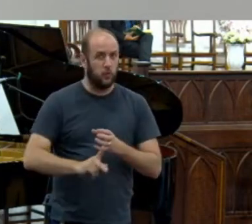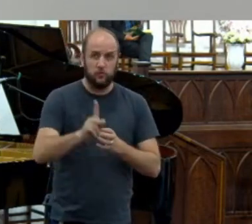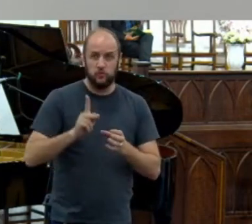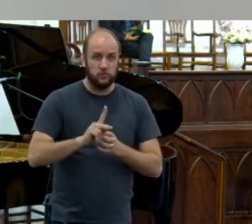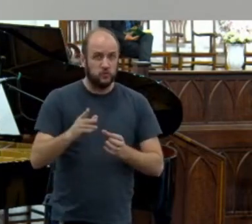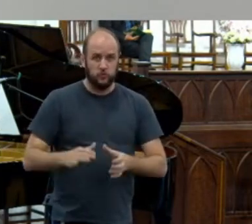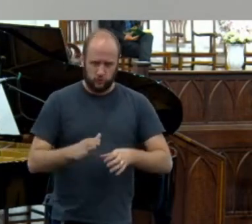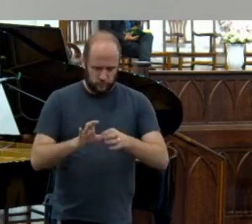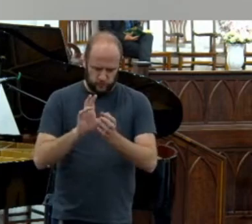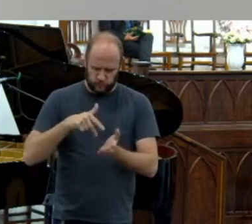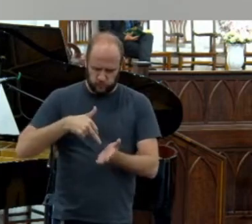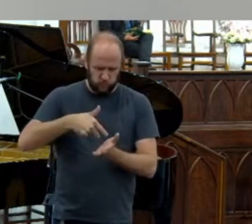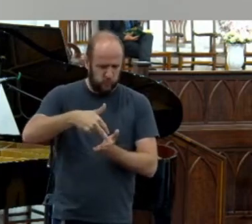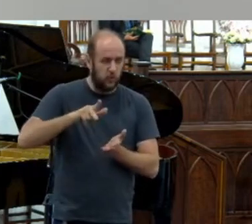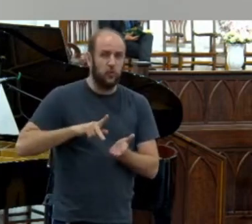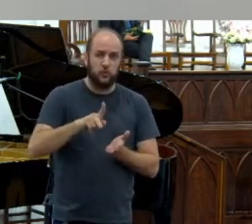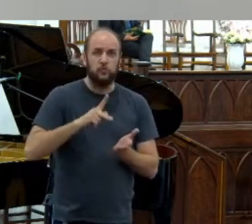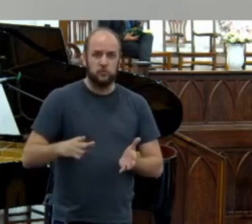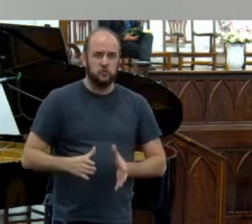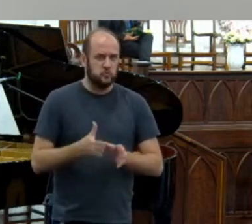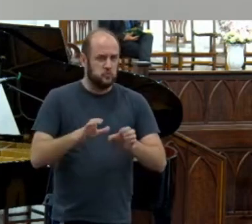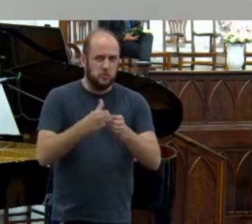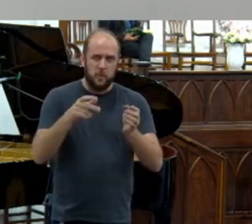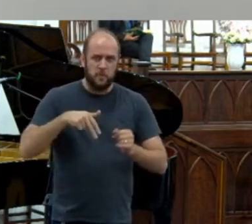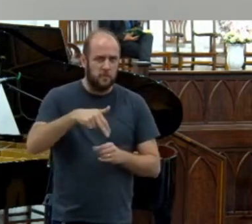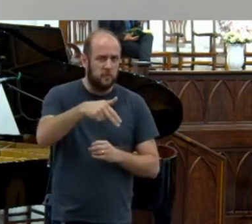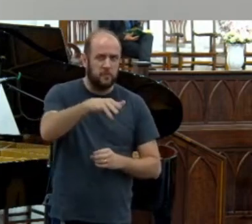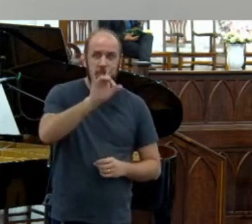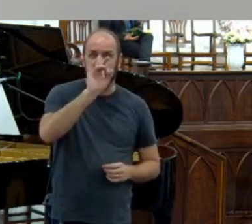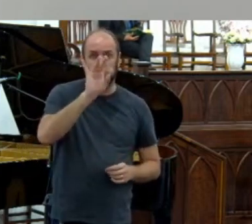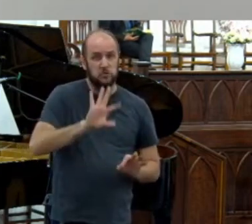nunca passará de barro nas mãos do oleiro.